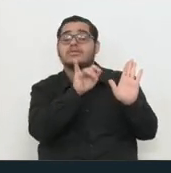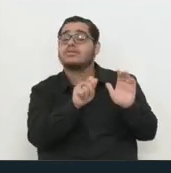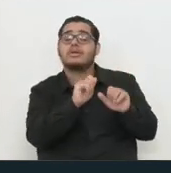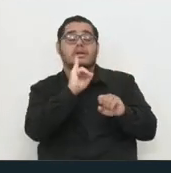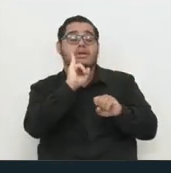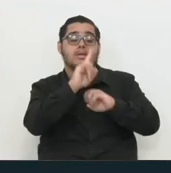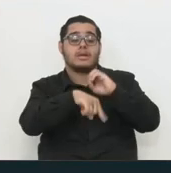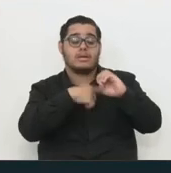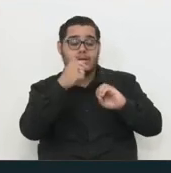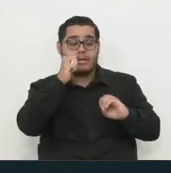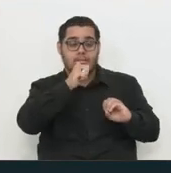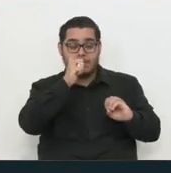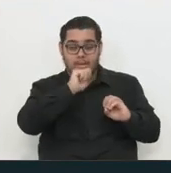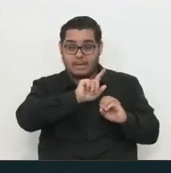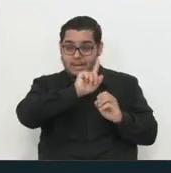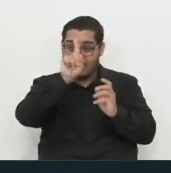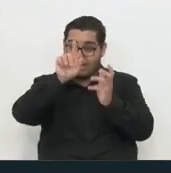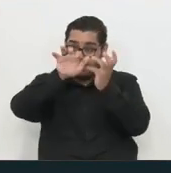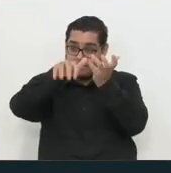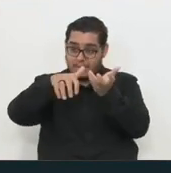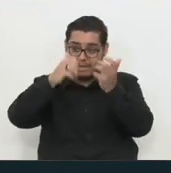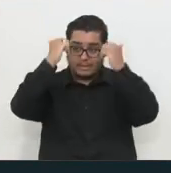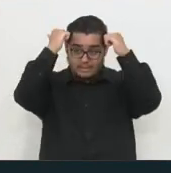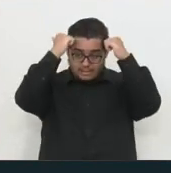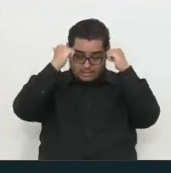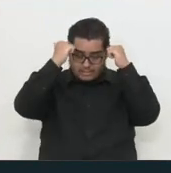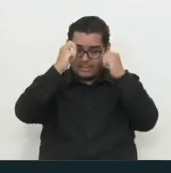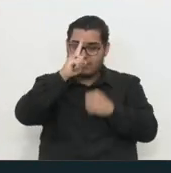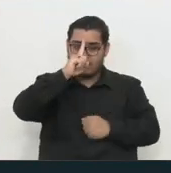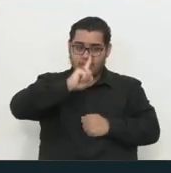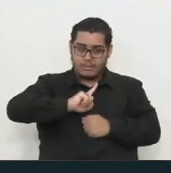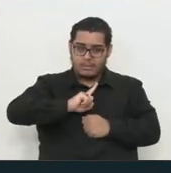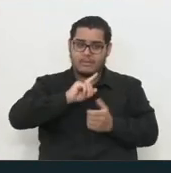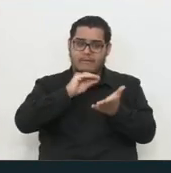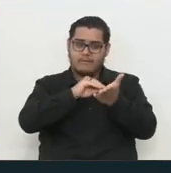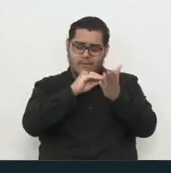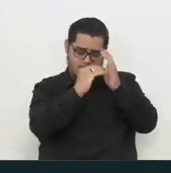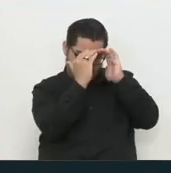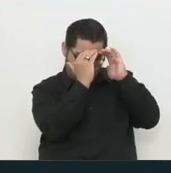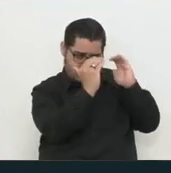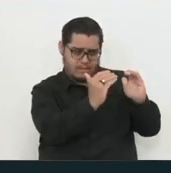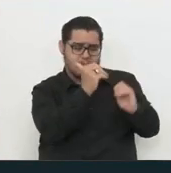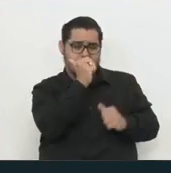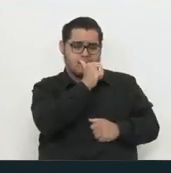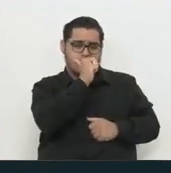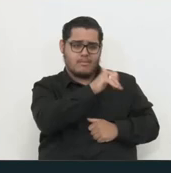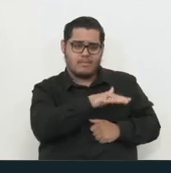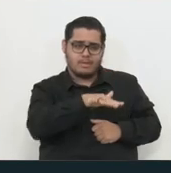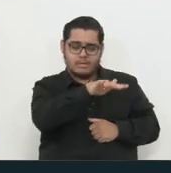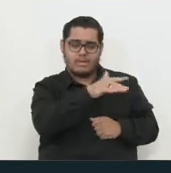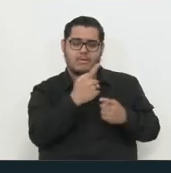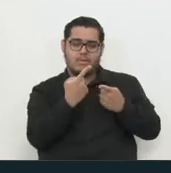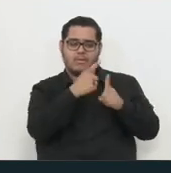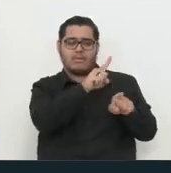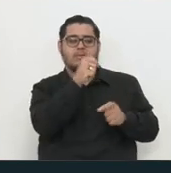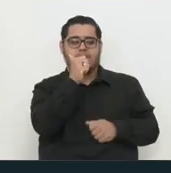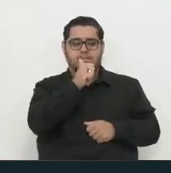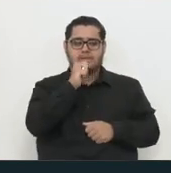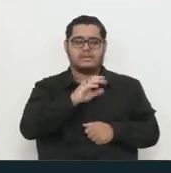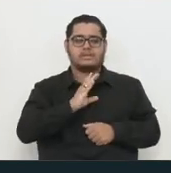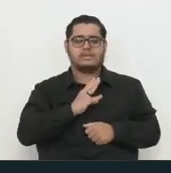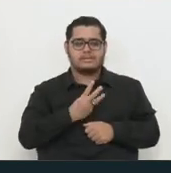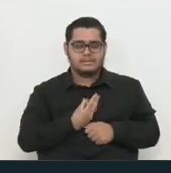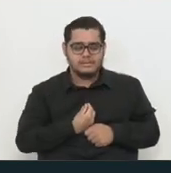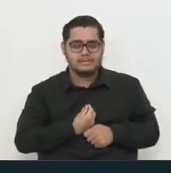Legislativa com uma peruca loira desrespeitando as mulheres em geral atacando especialmente as mulheres TRANS e ironizando as